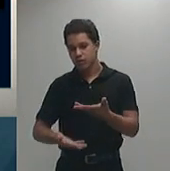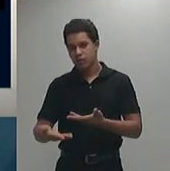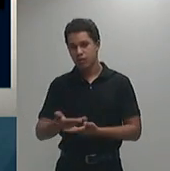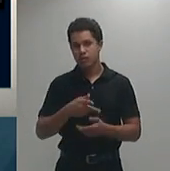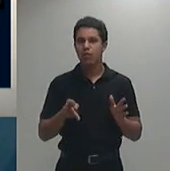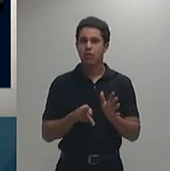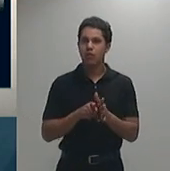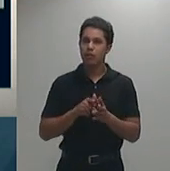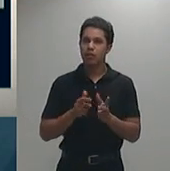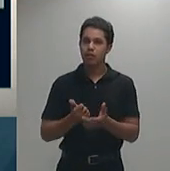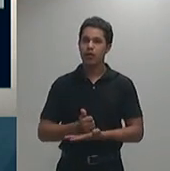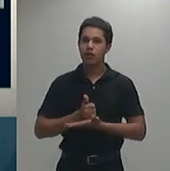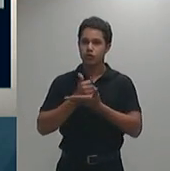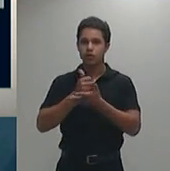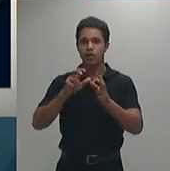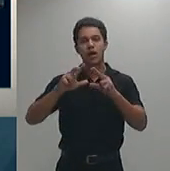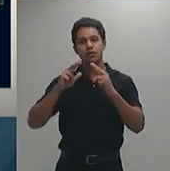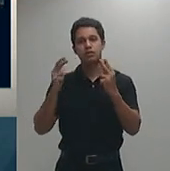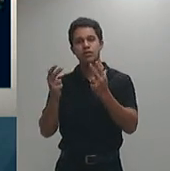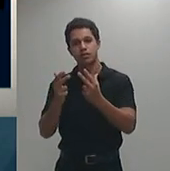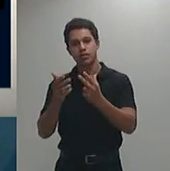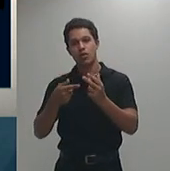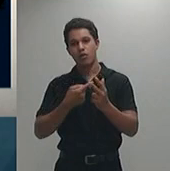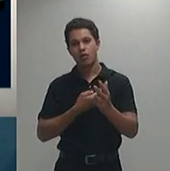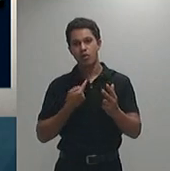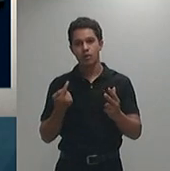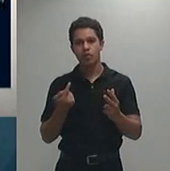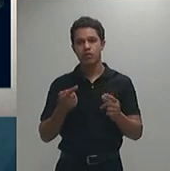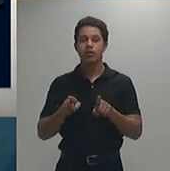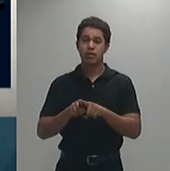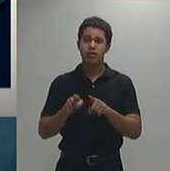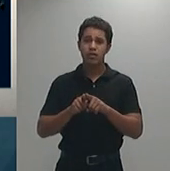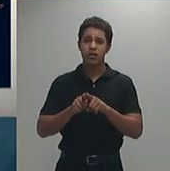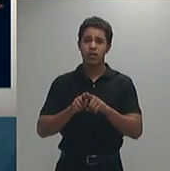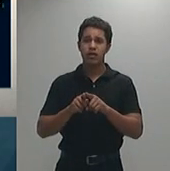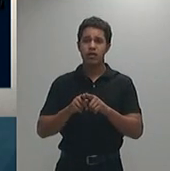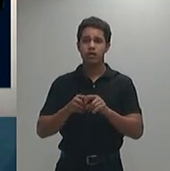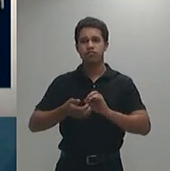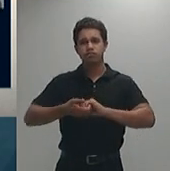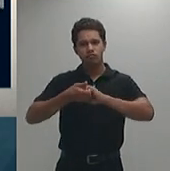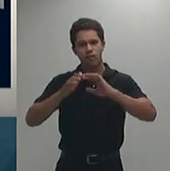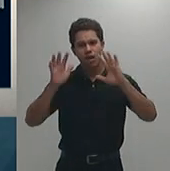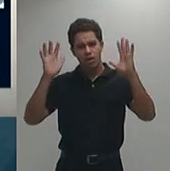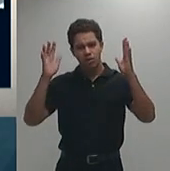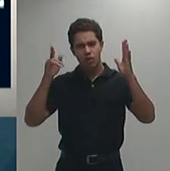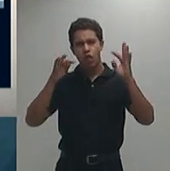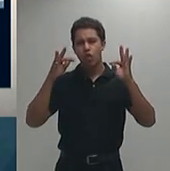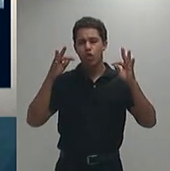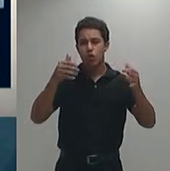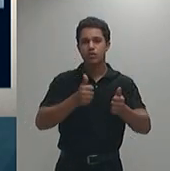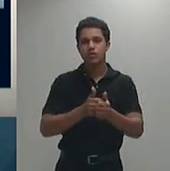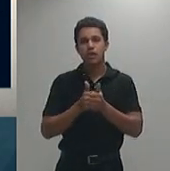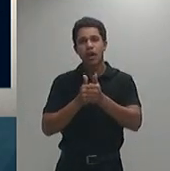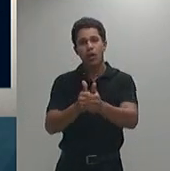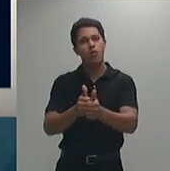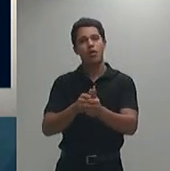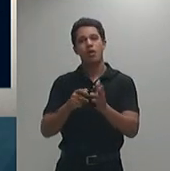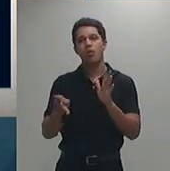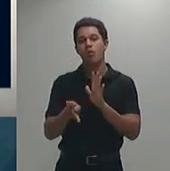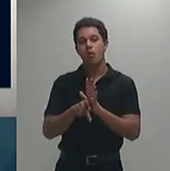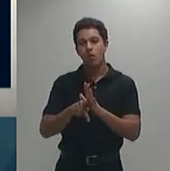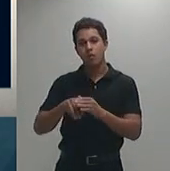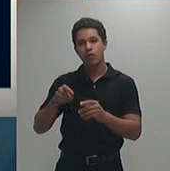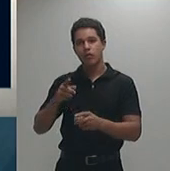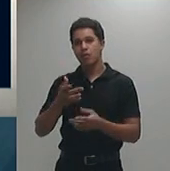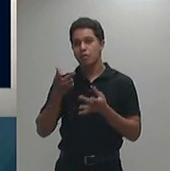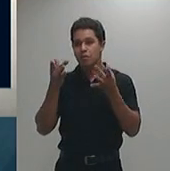sessão também Saúda a todos que nos acompanham aí no plenário e também pela internet e cordial Boa